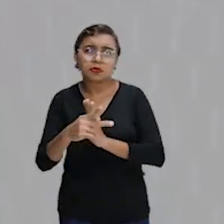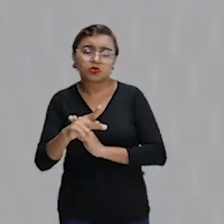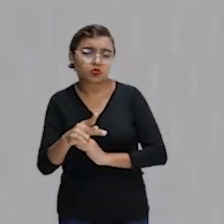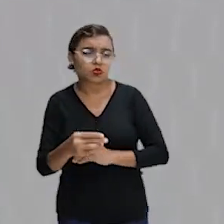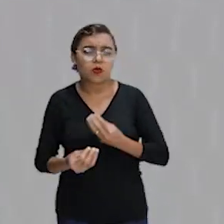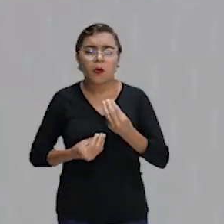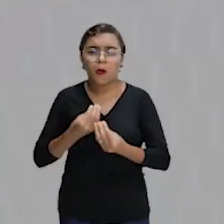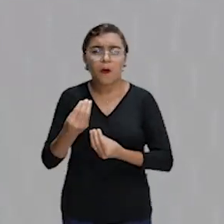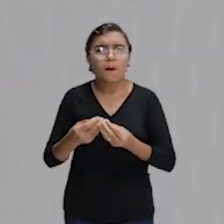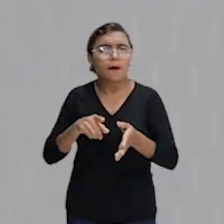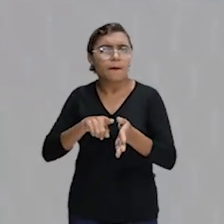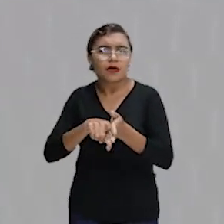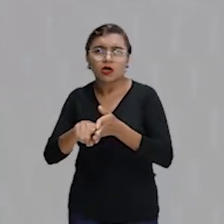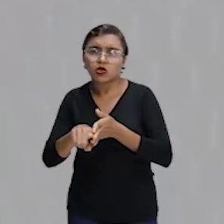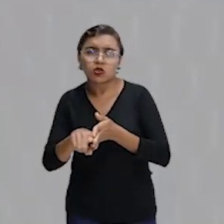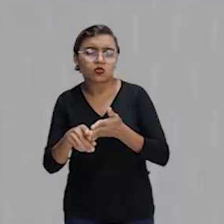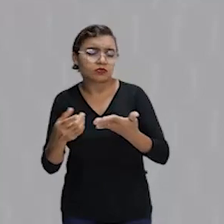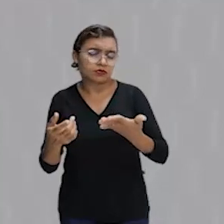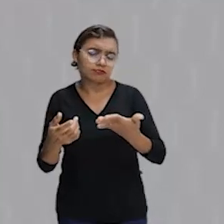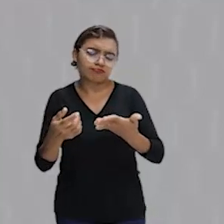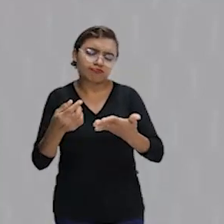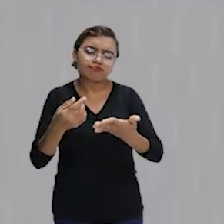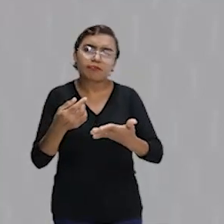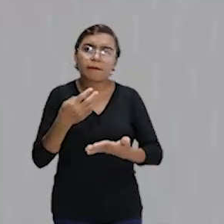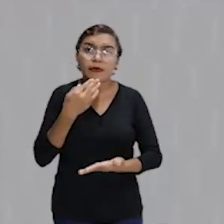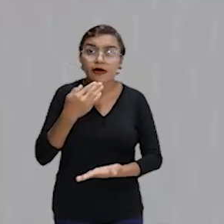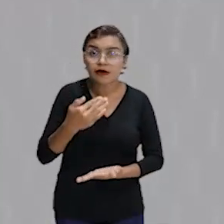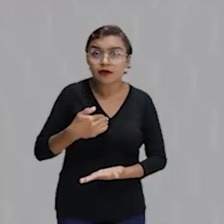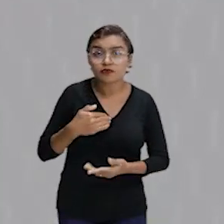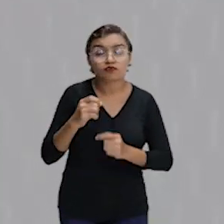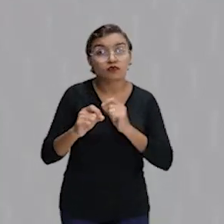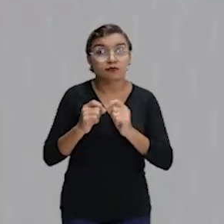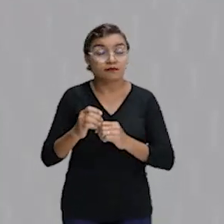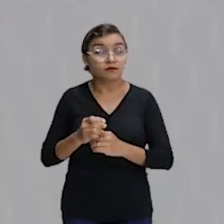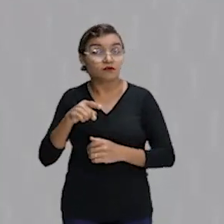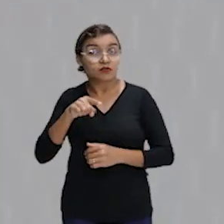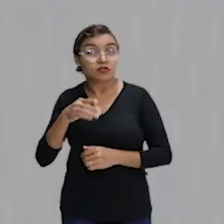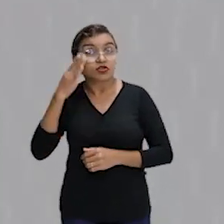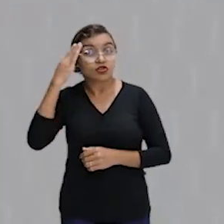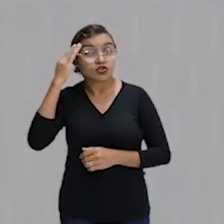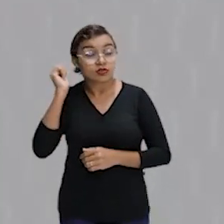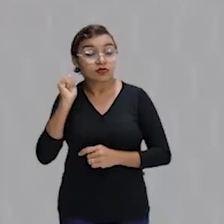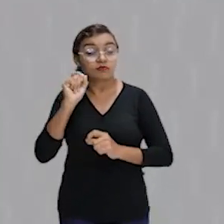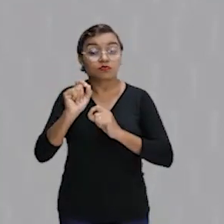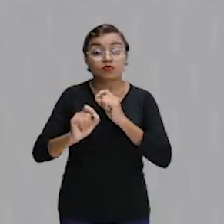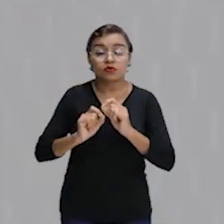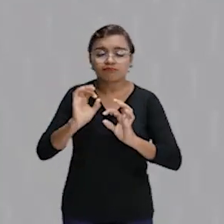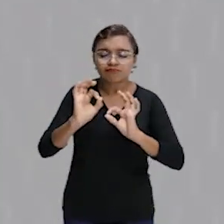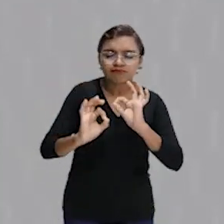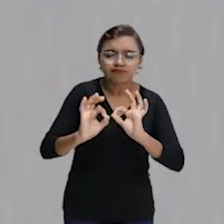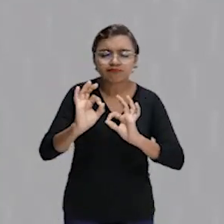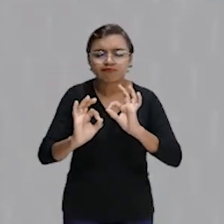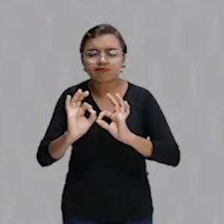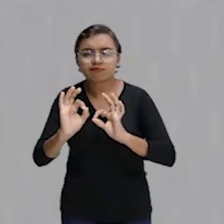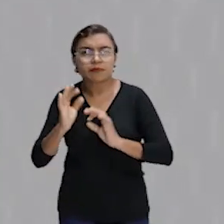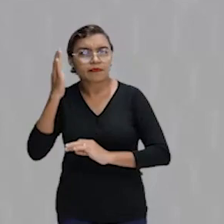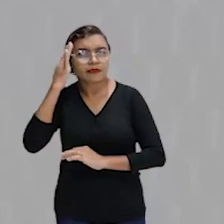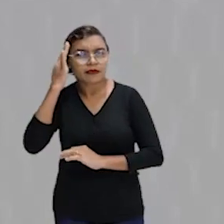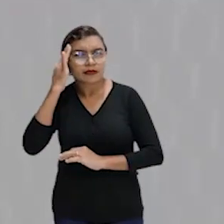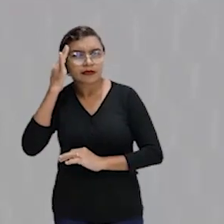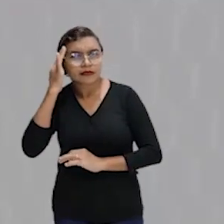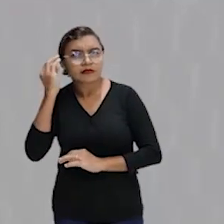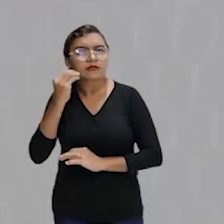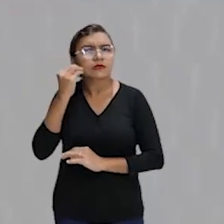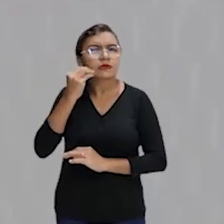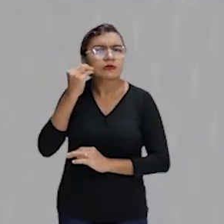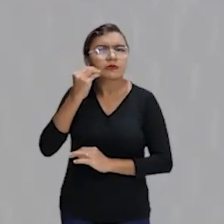questão, o que apareceu na questão, o que a questão está pedindo, porque aí você já vai se organizando e não perde nenhuma